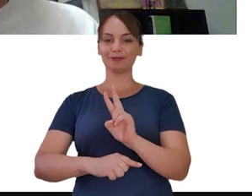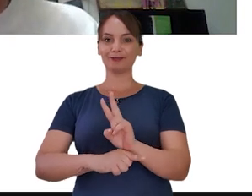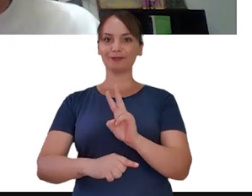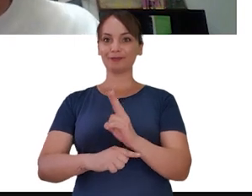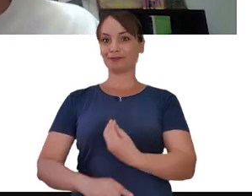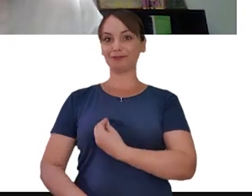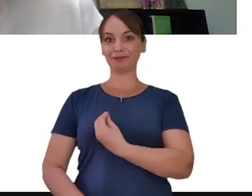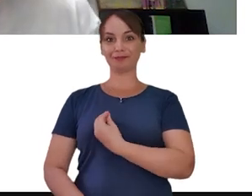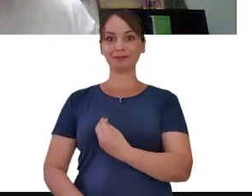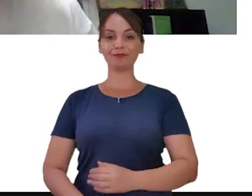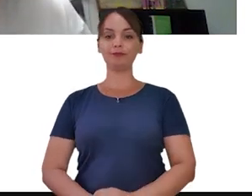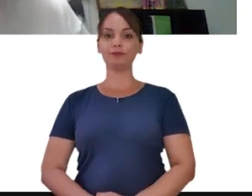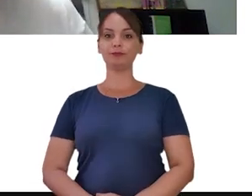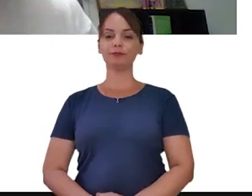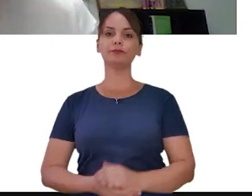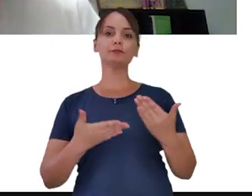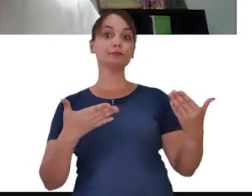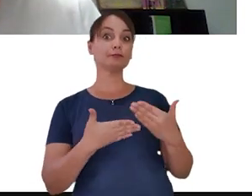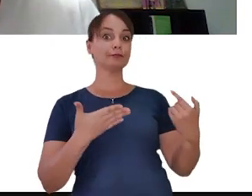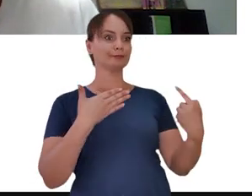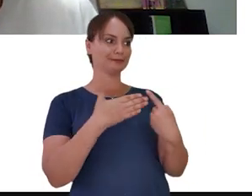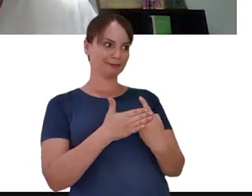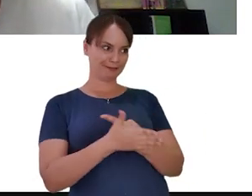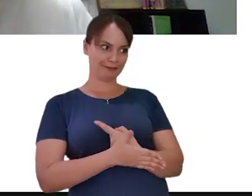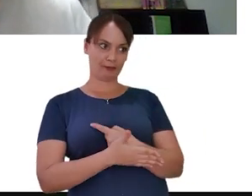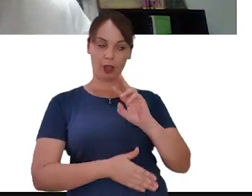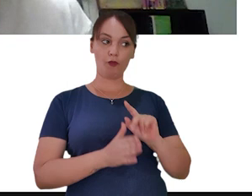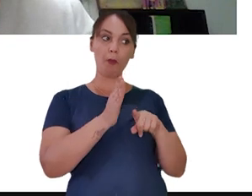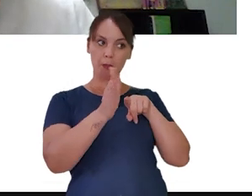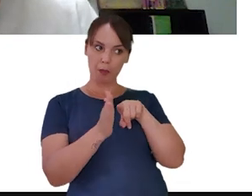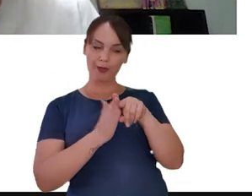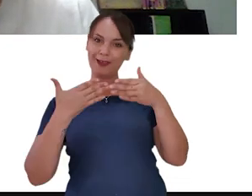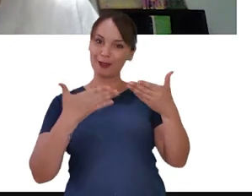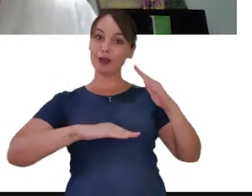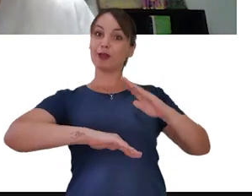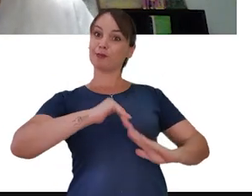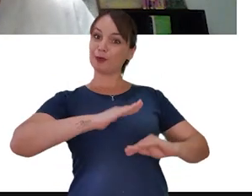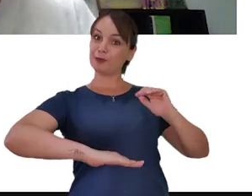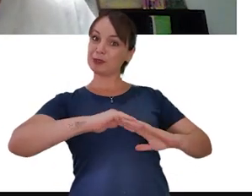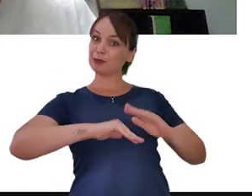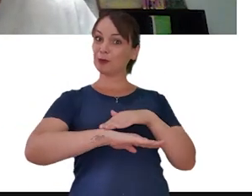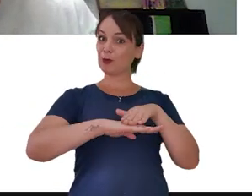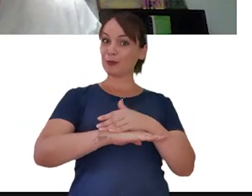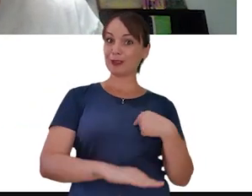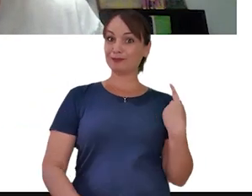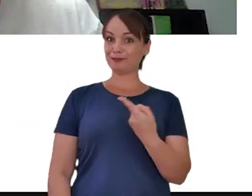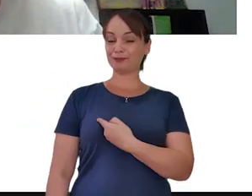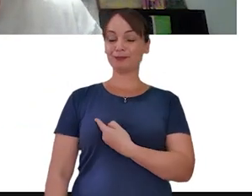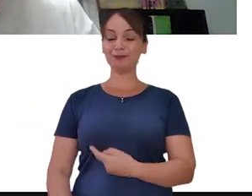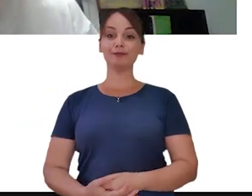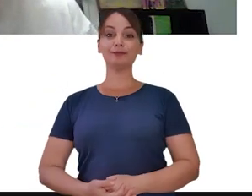dessa vida. Agora me perguntaram, eu vou repassar essa pergunta para a especialista que está conversando com a gente, é o